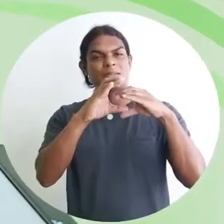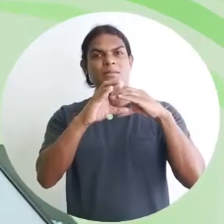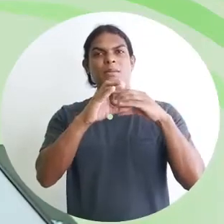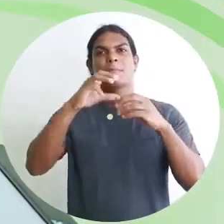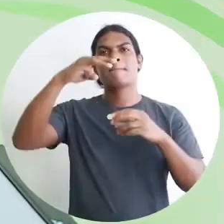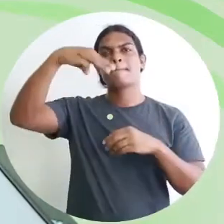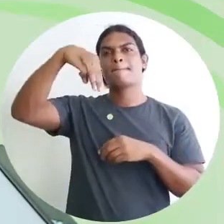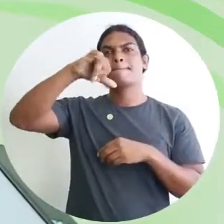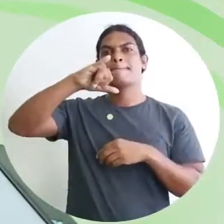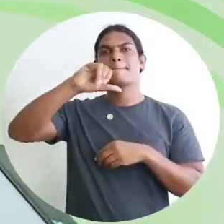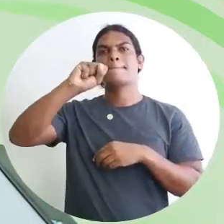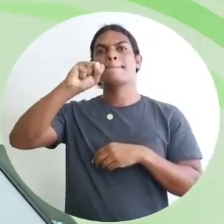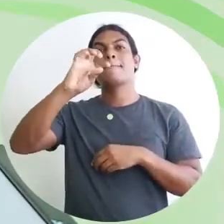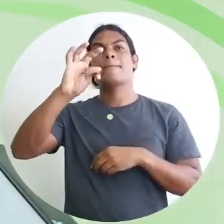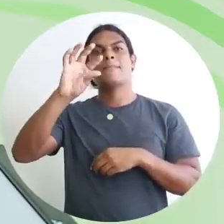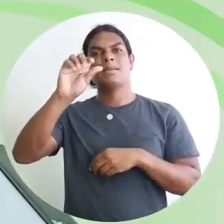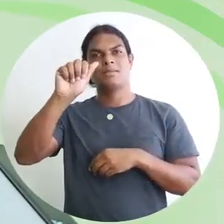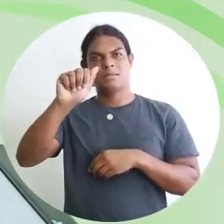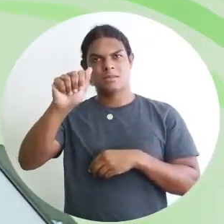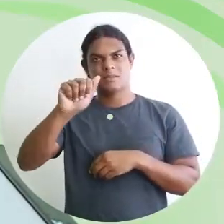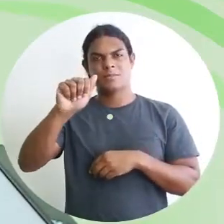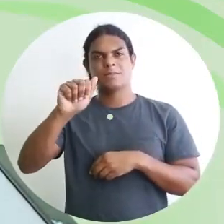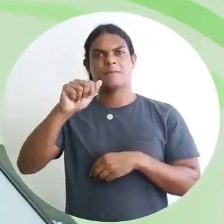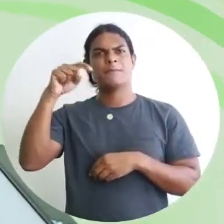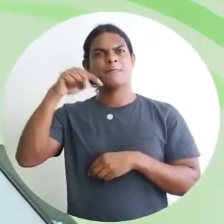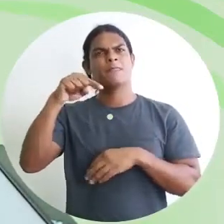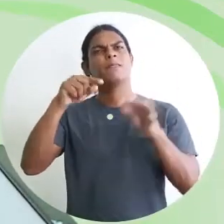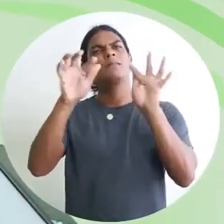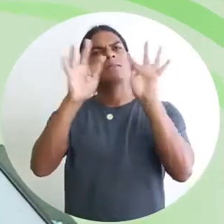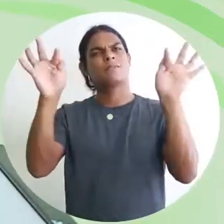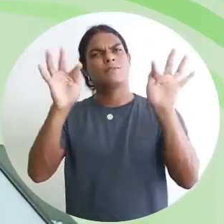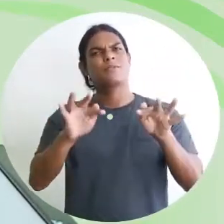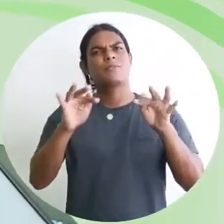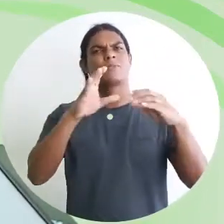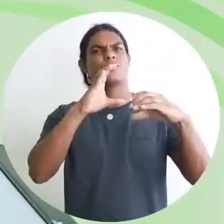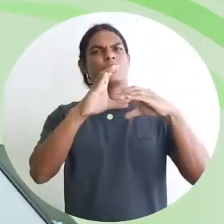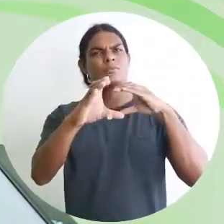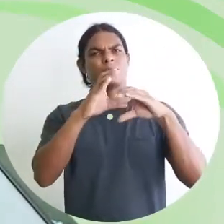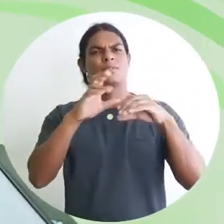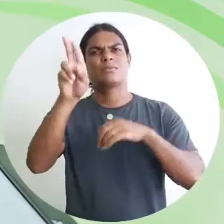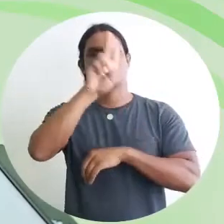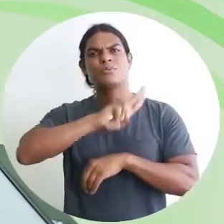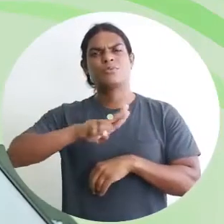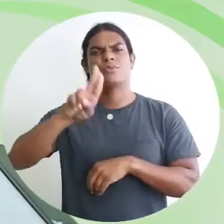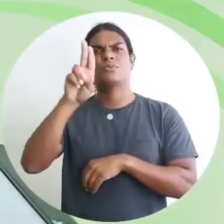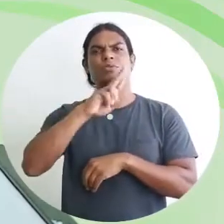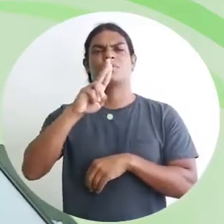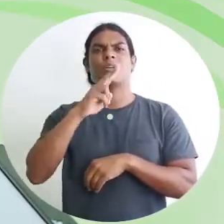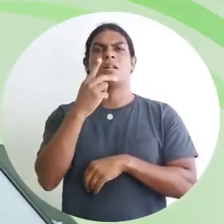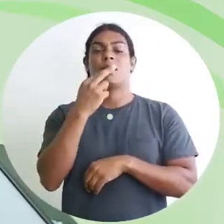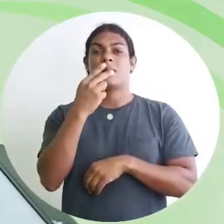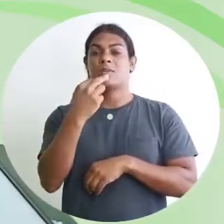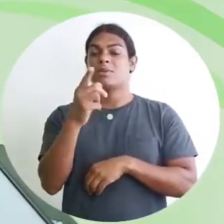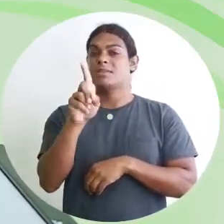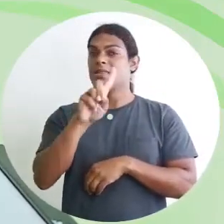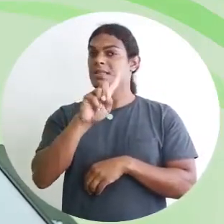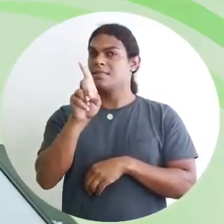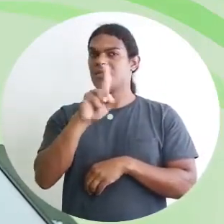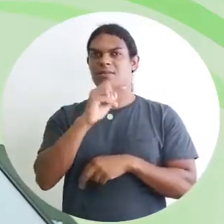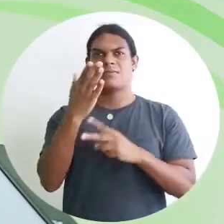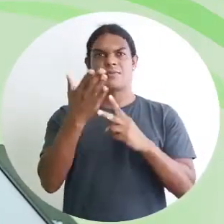mista. Essa comunicação mista é uma comunicação que a gente usa tanto a linguagem não